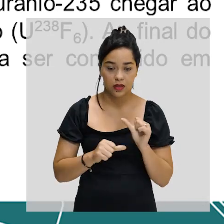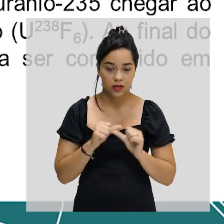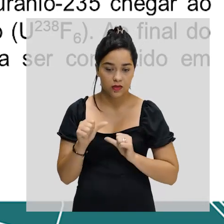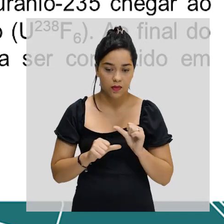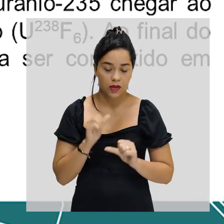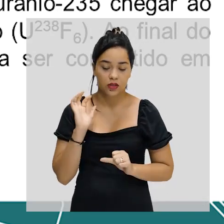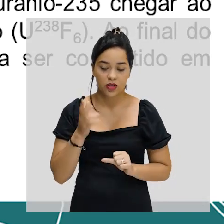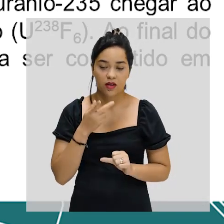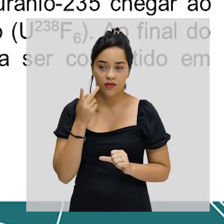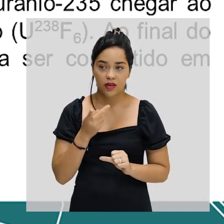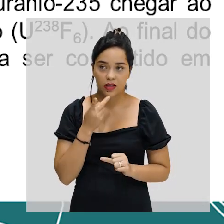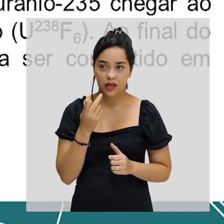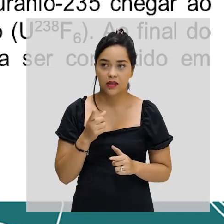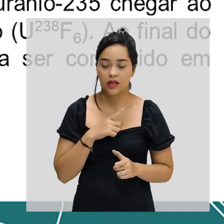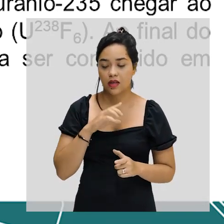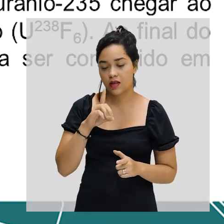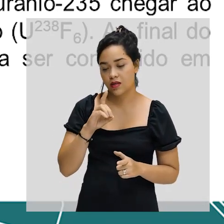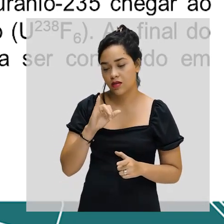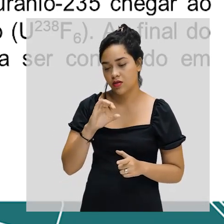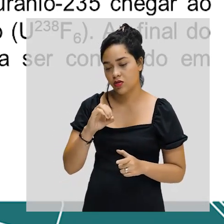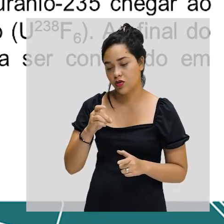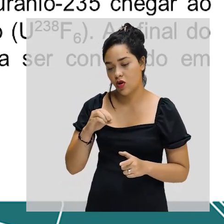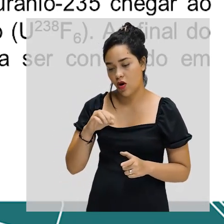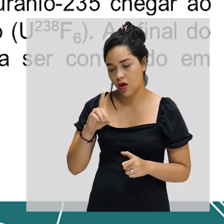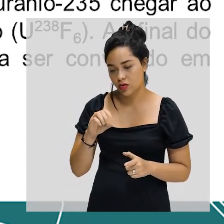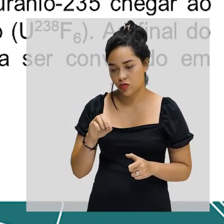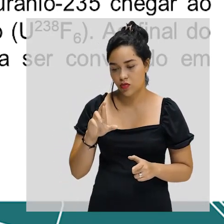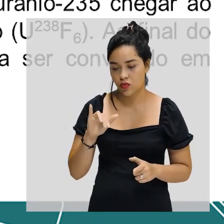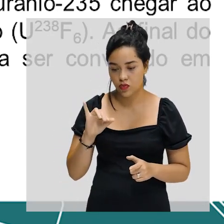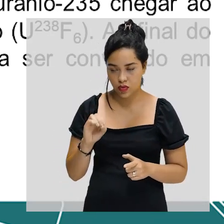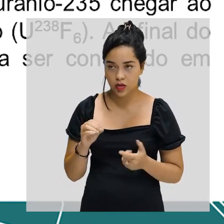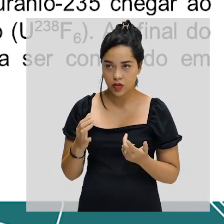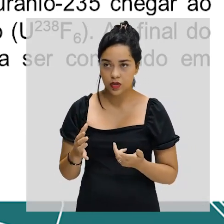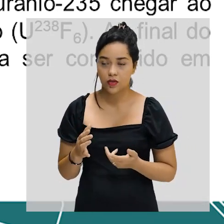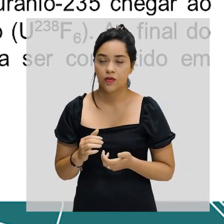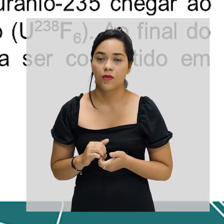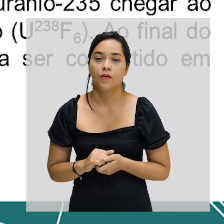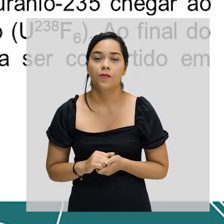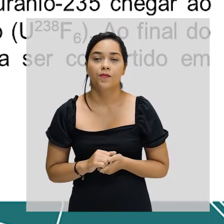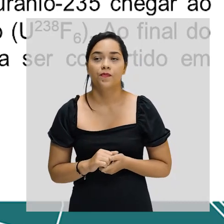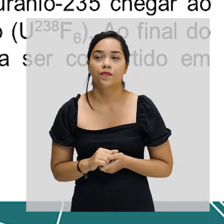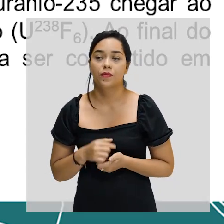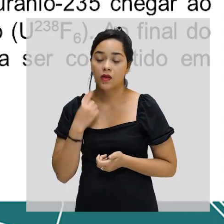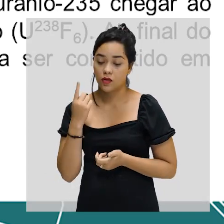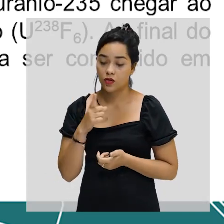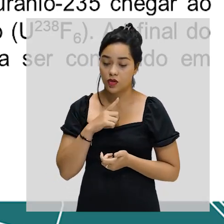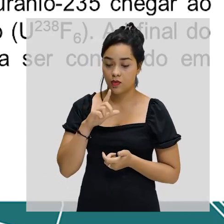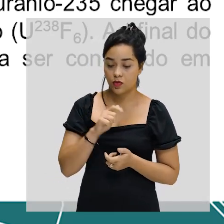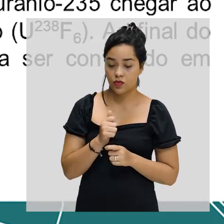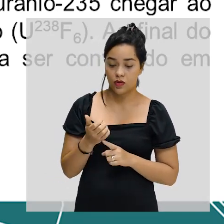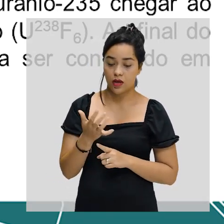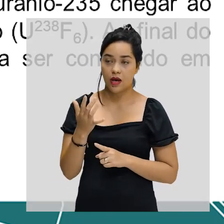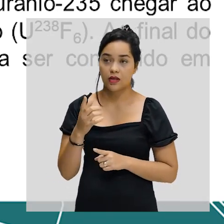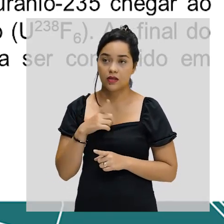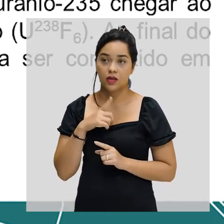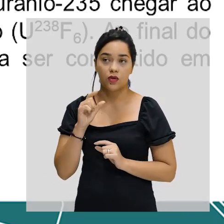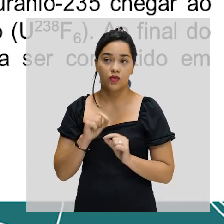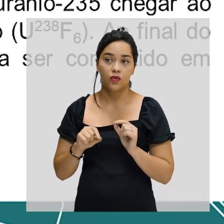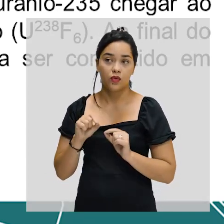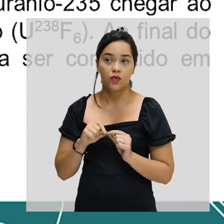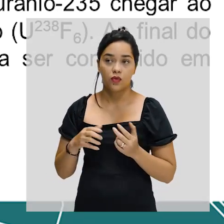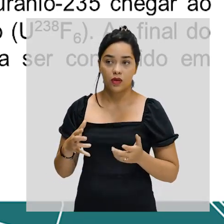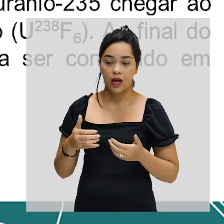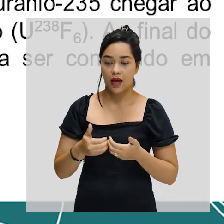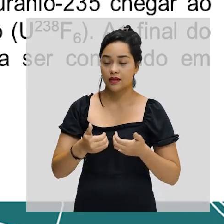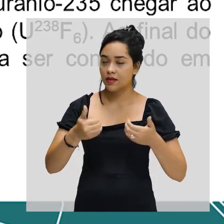bem como eu falei, o dióxido de urânio em hexafluoreto de urânio, tá ok? Então nós temos o gás. Nesse gás, nós temos